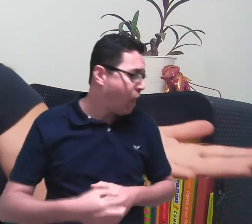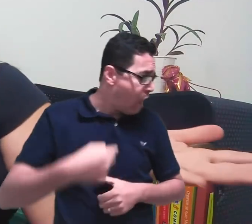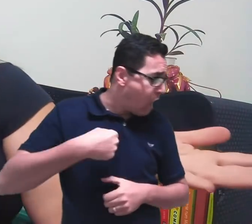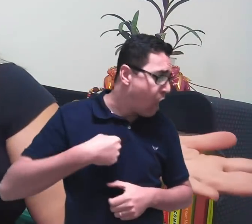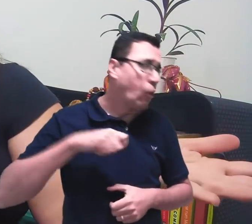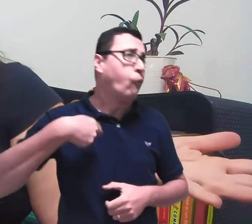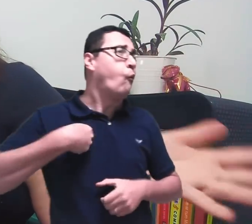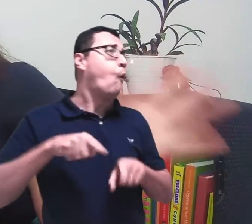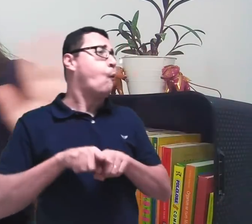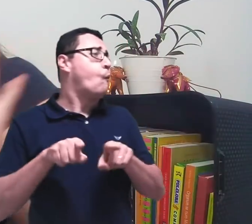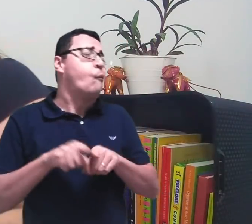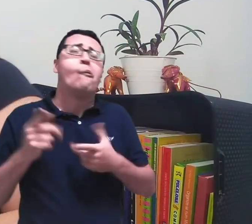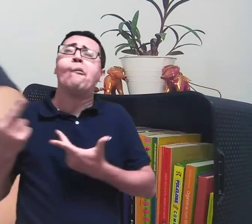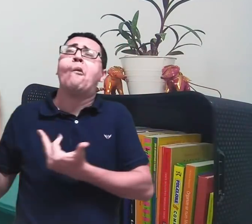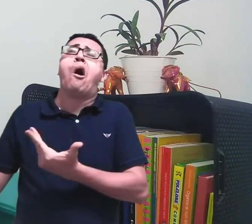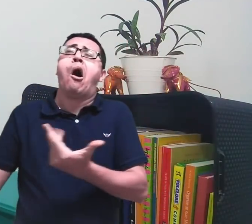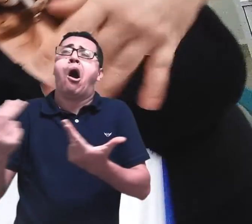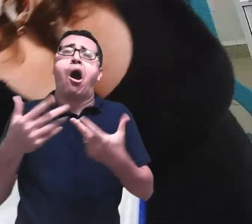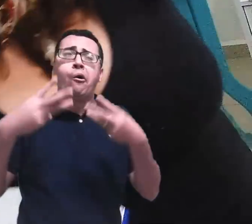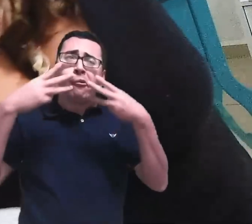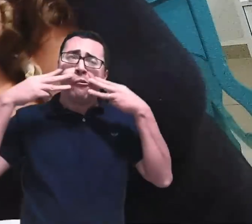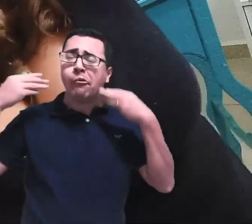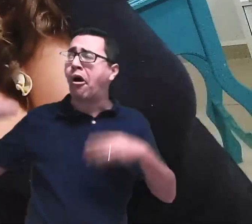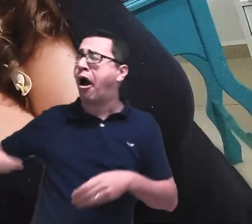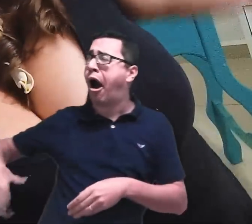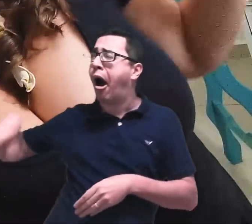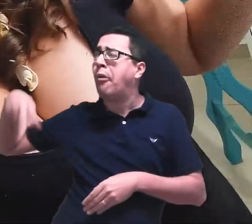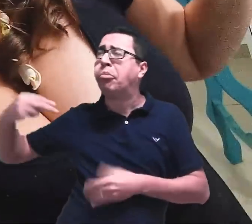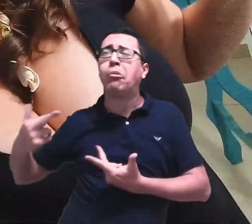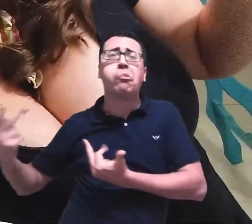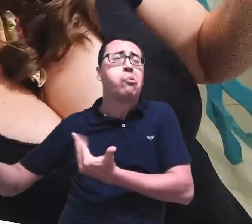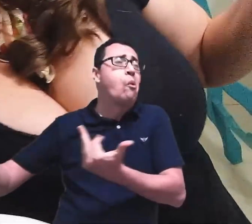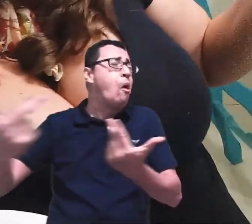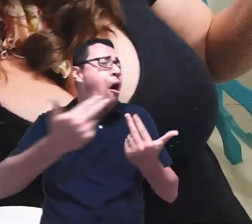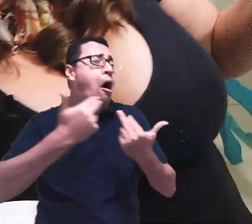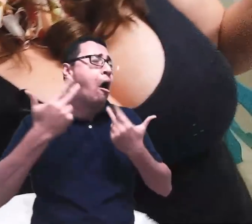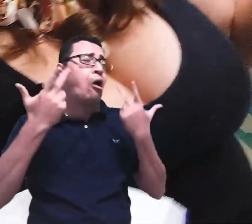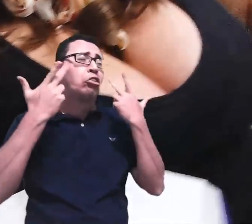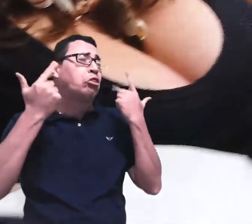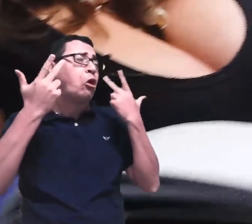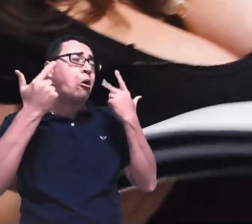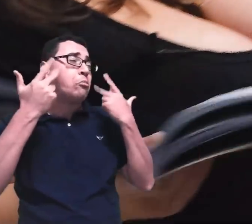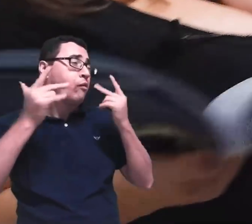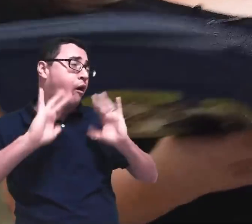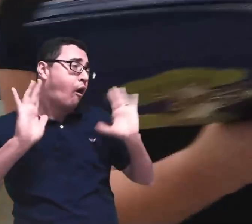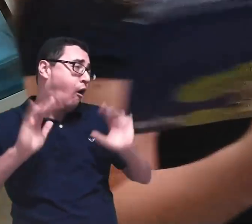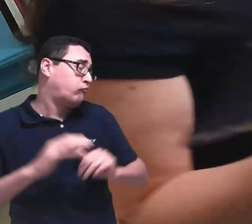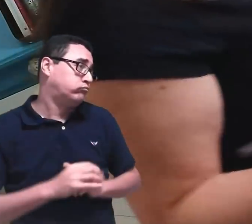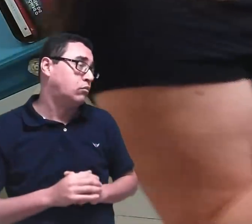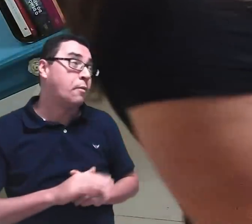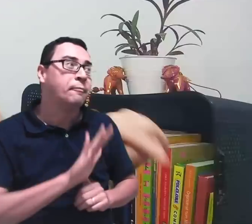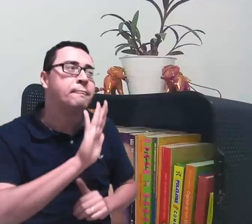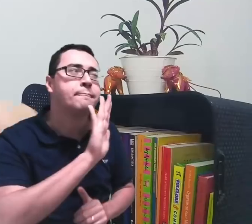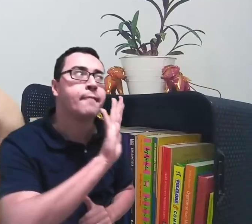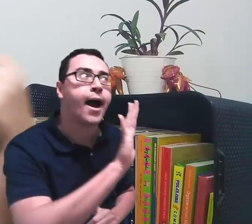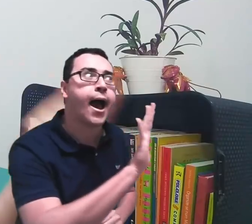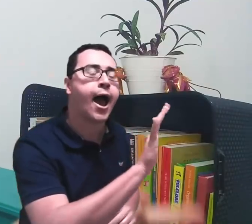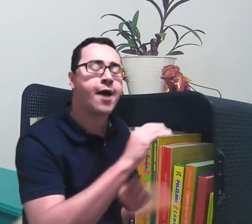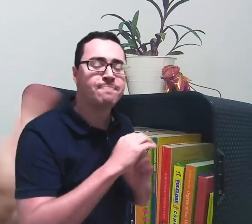do que uma raposa igual a 100 mil outras raposas. Mas, se você